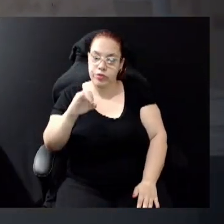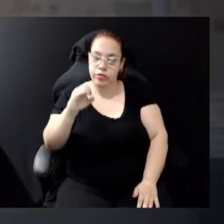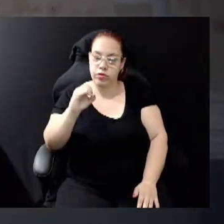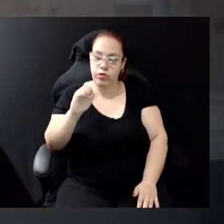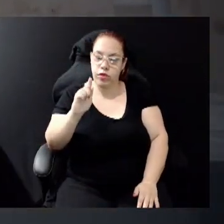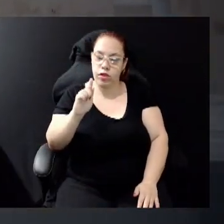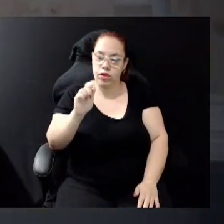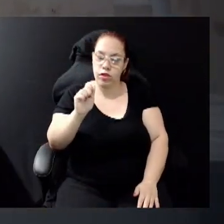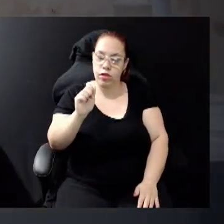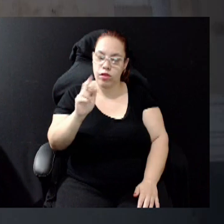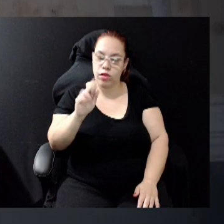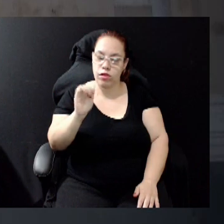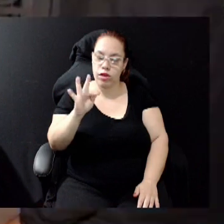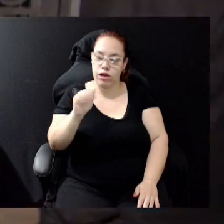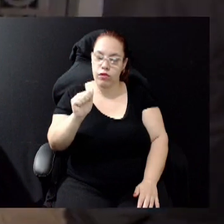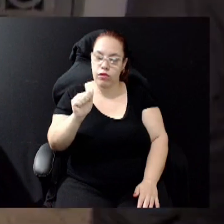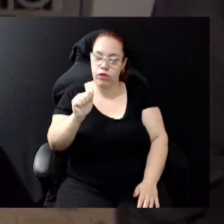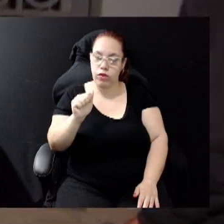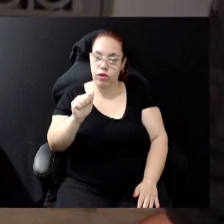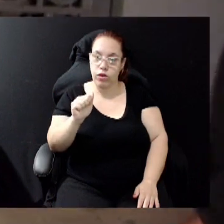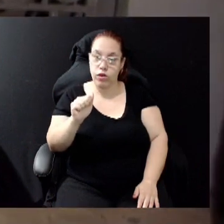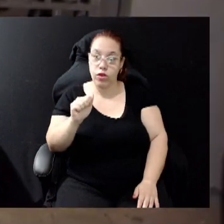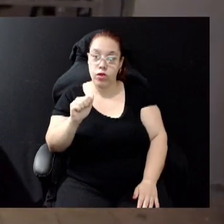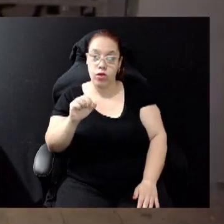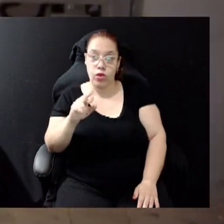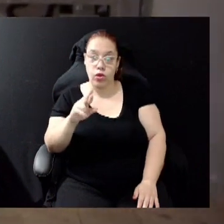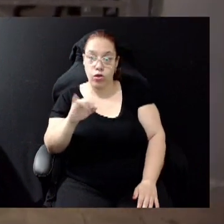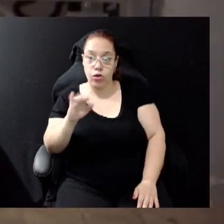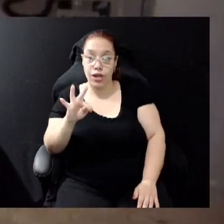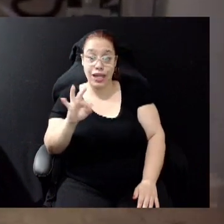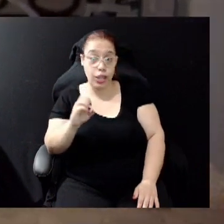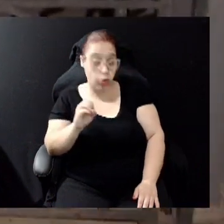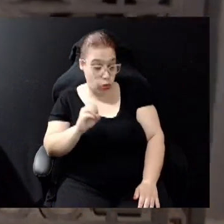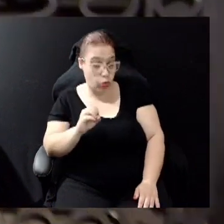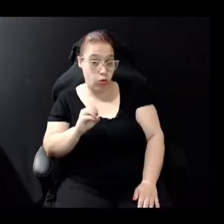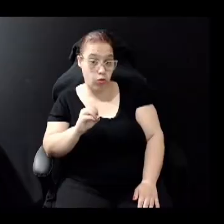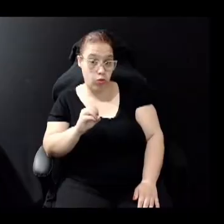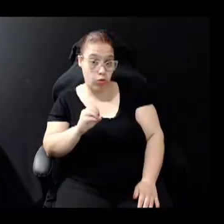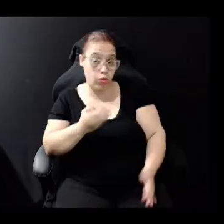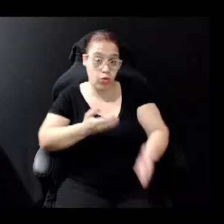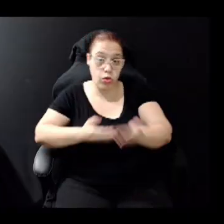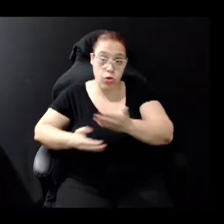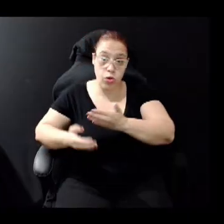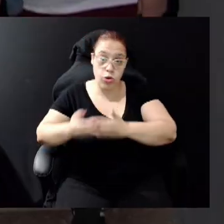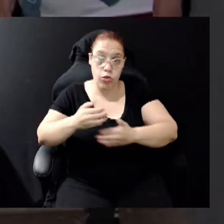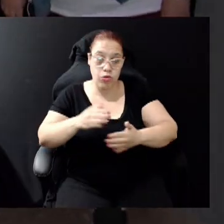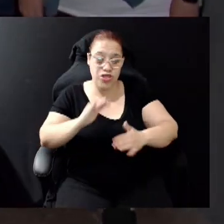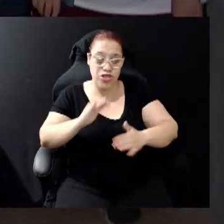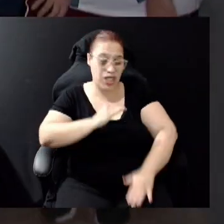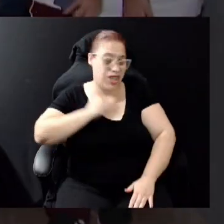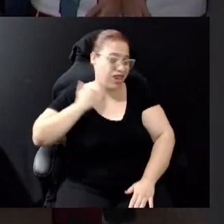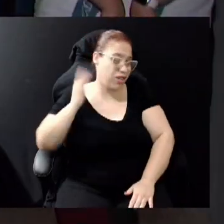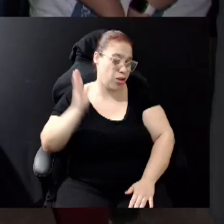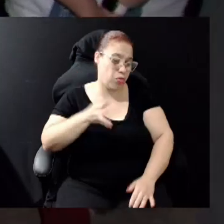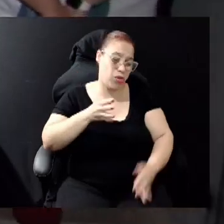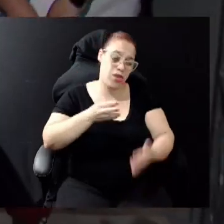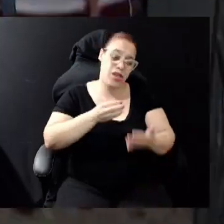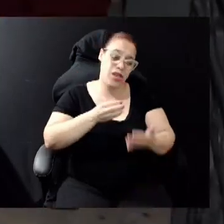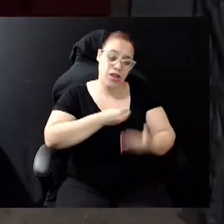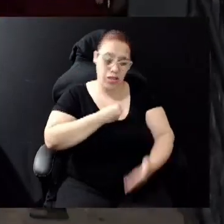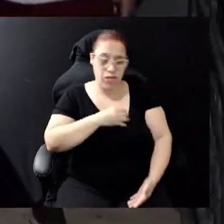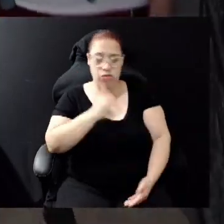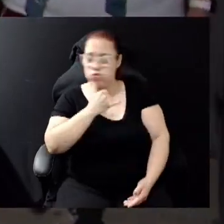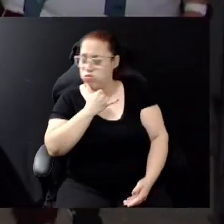da importância dos ritos funerários, dos processos de luto. Tudo que compõe a